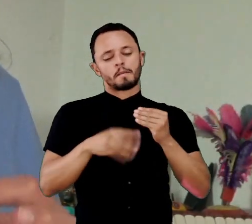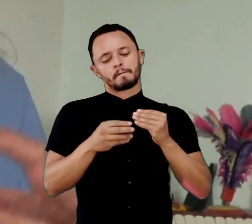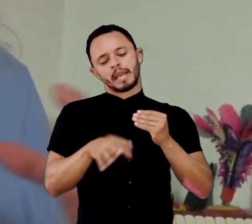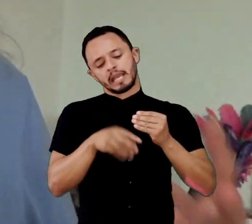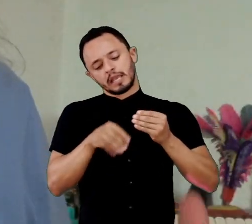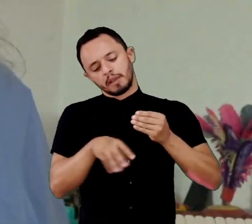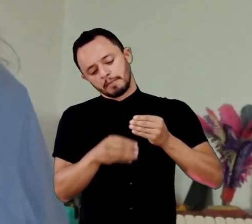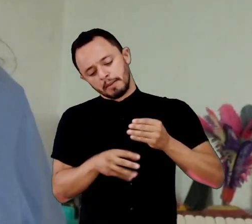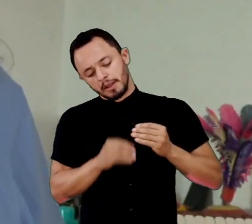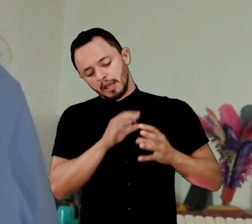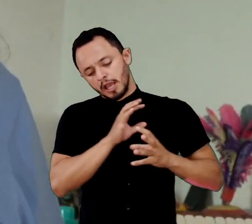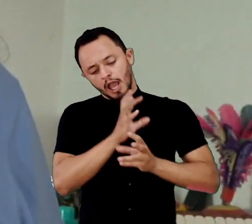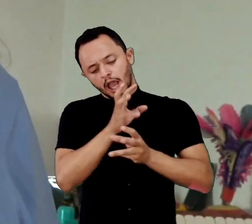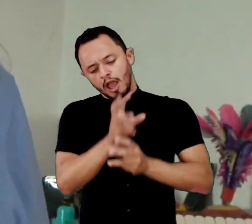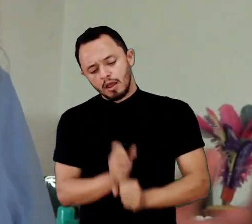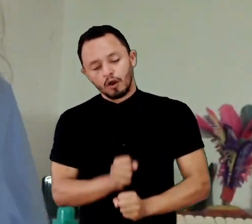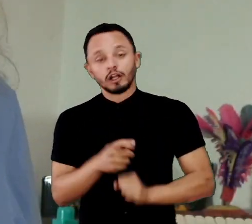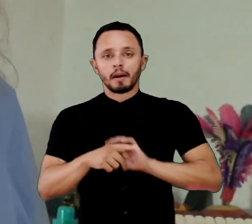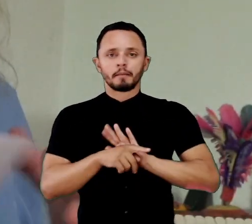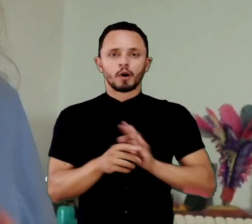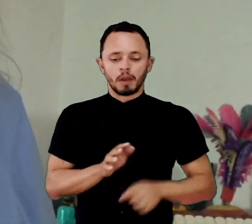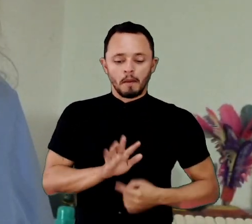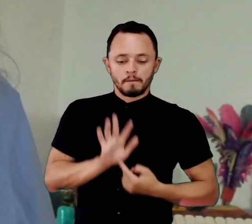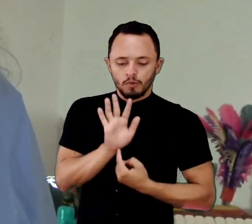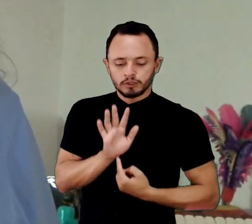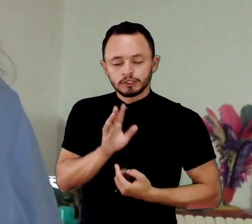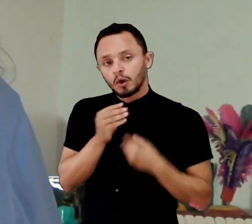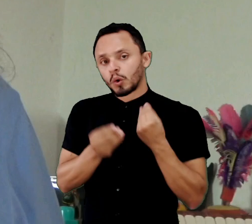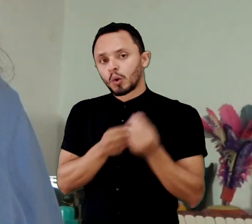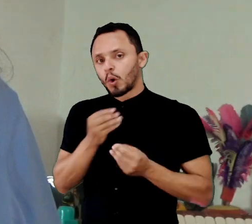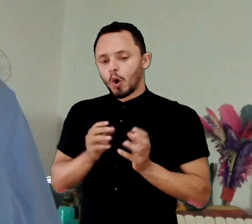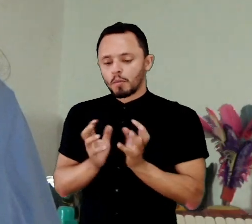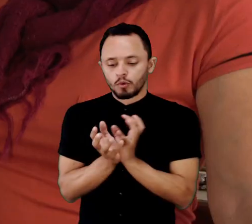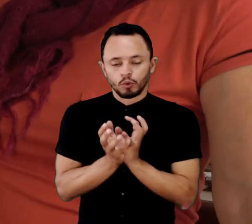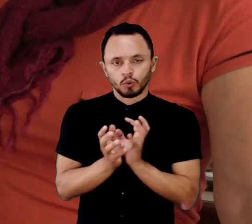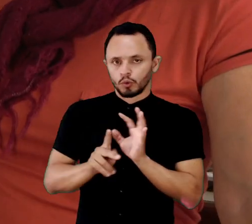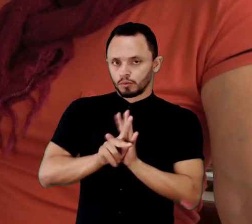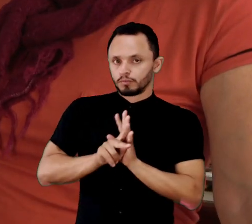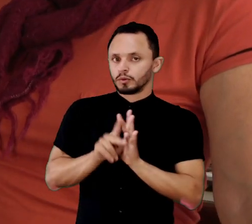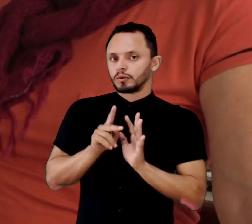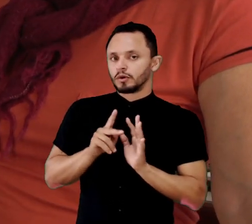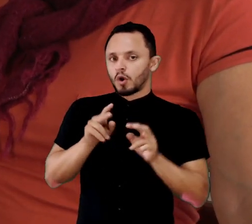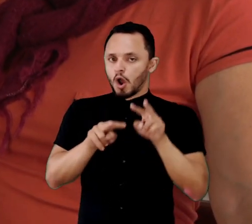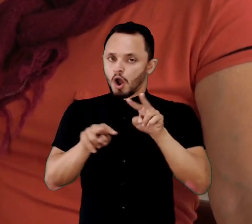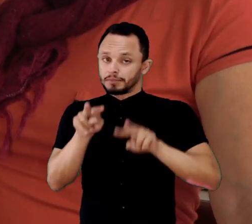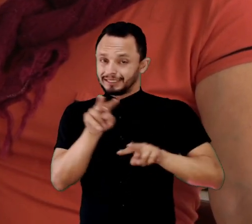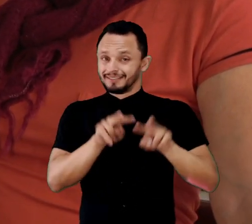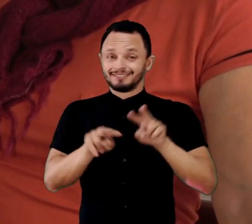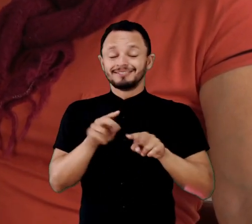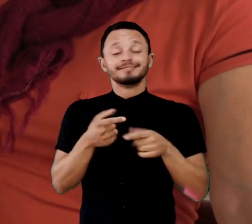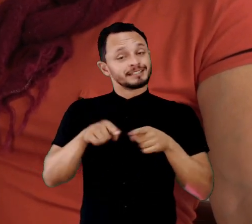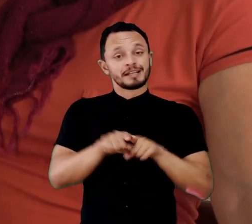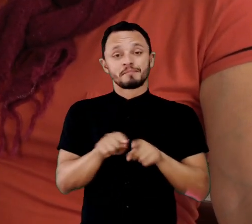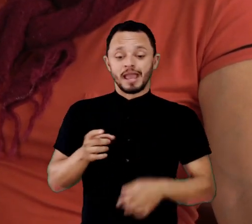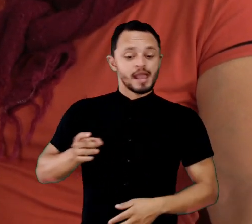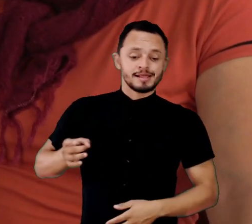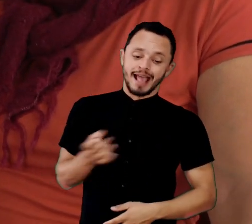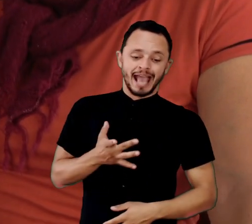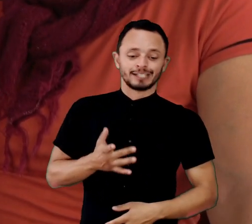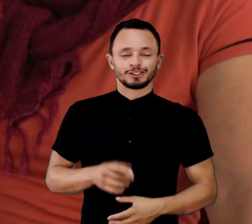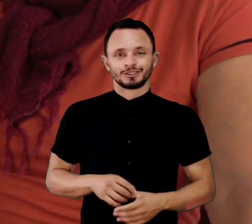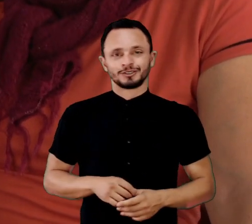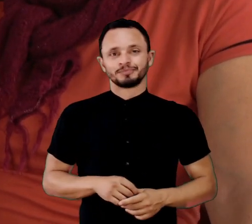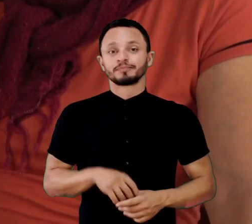nessa abordagem, né, como um observatório dos festivais. E inédito, né? Inédito. Porque a